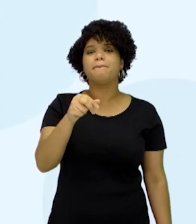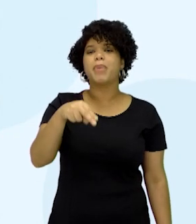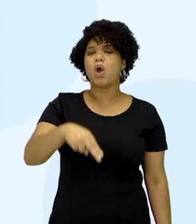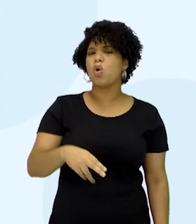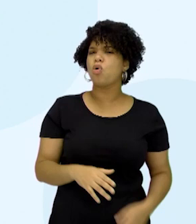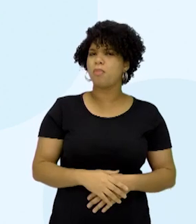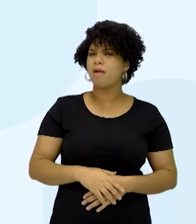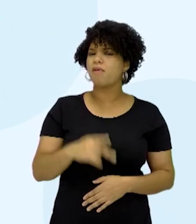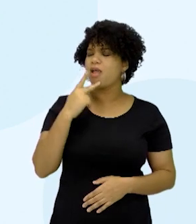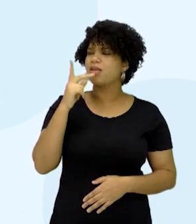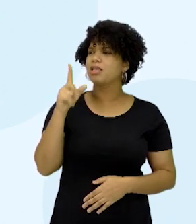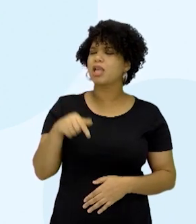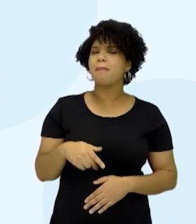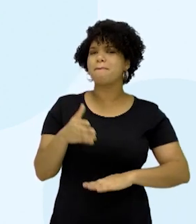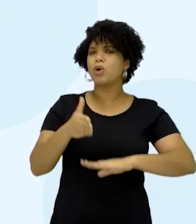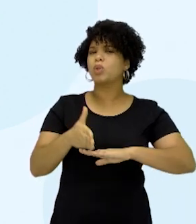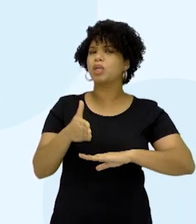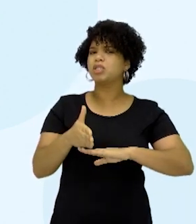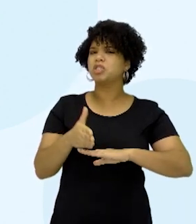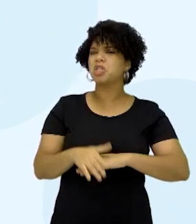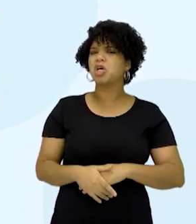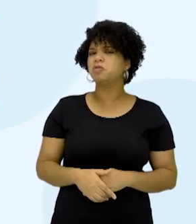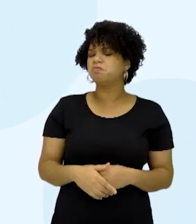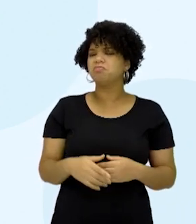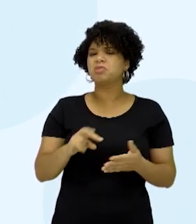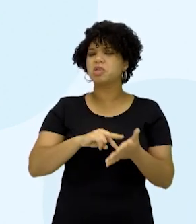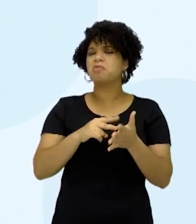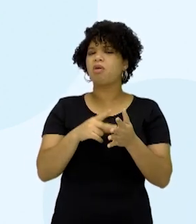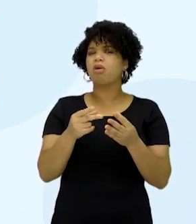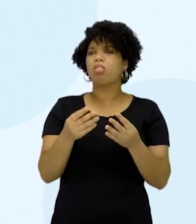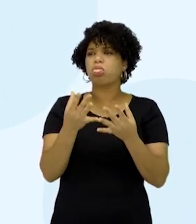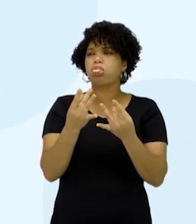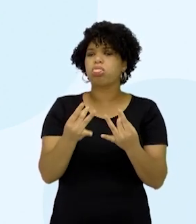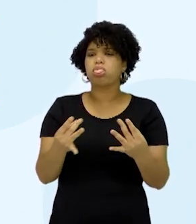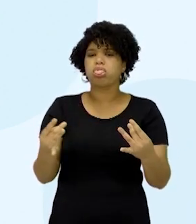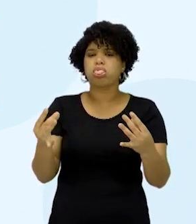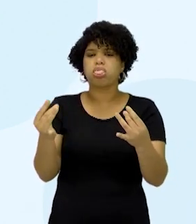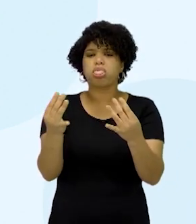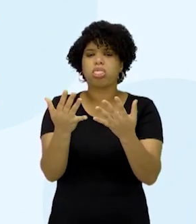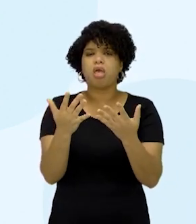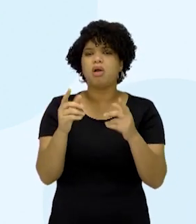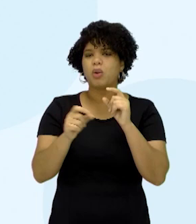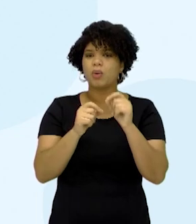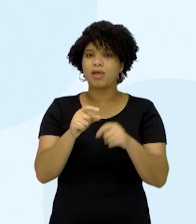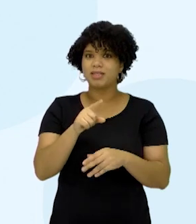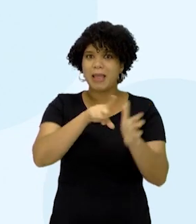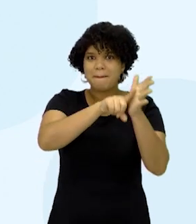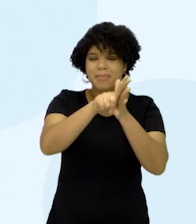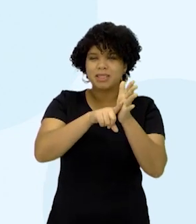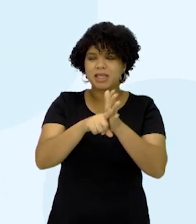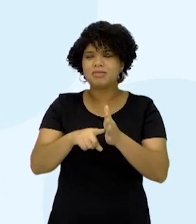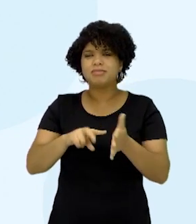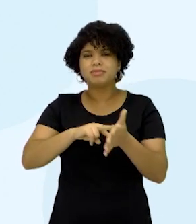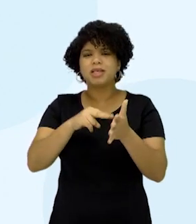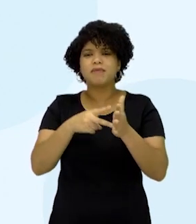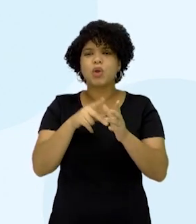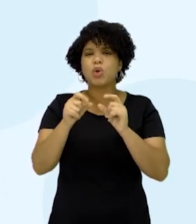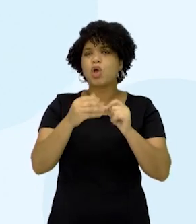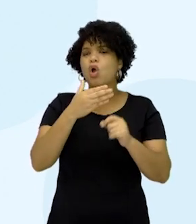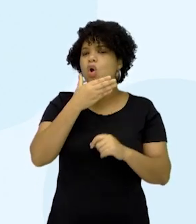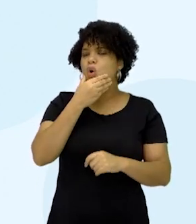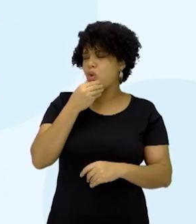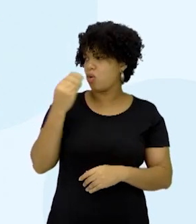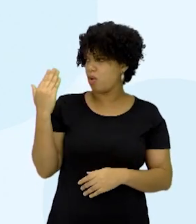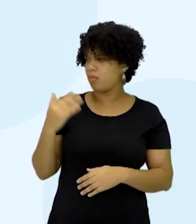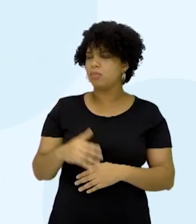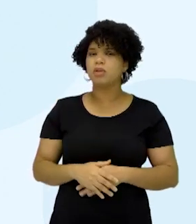líquida? Pesquise em sites de busca ou outras plataformas digitais sobre esse tema e sintetize as ideias sobre o conceito que o sociólogo e filósofo